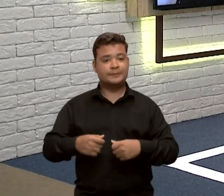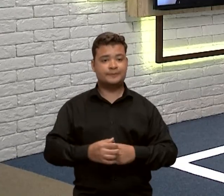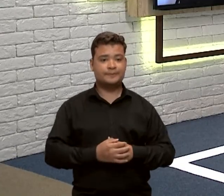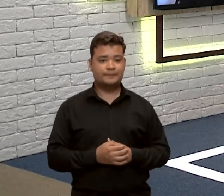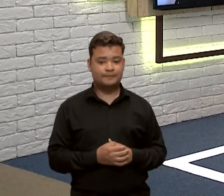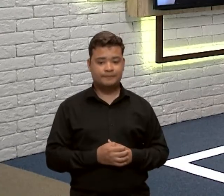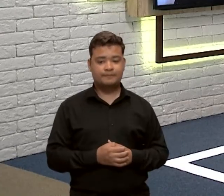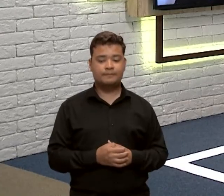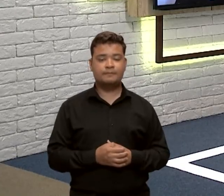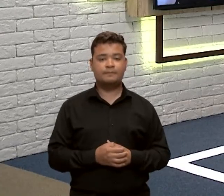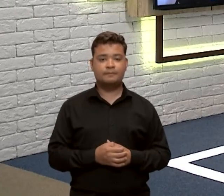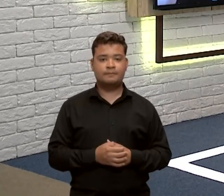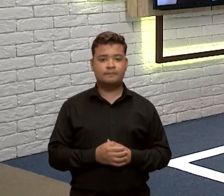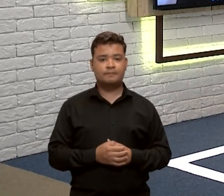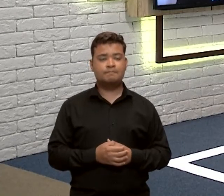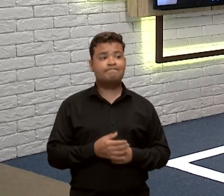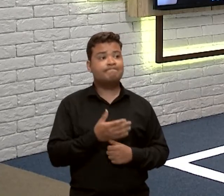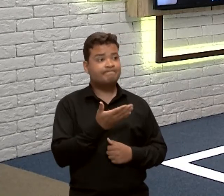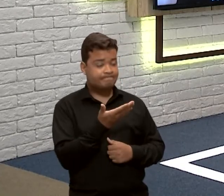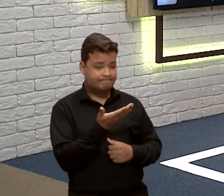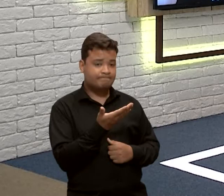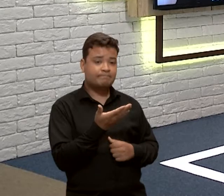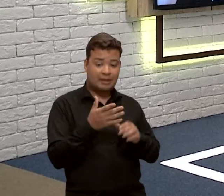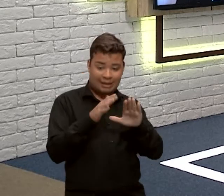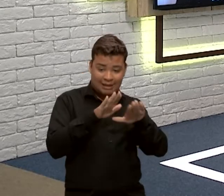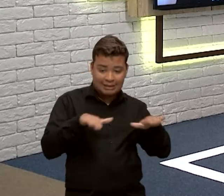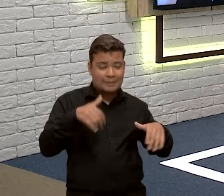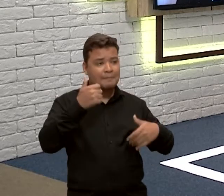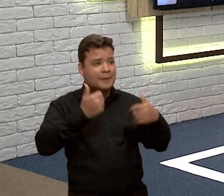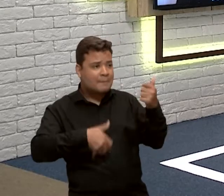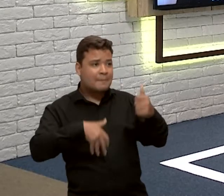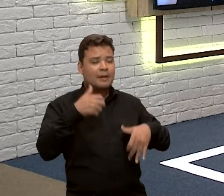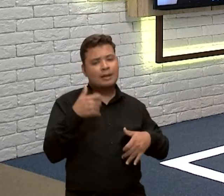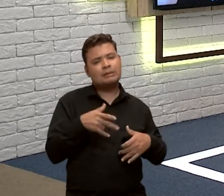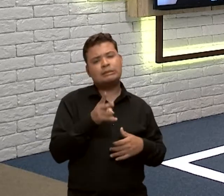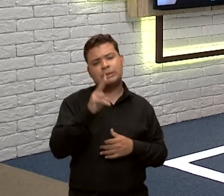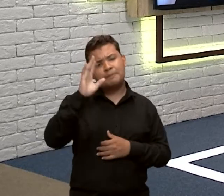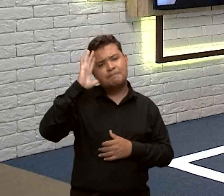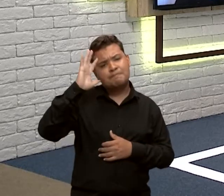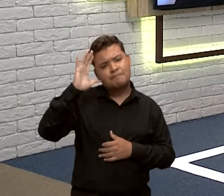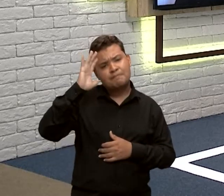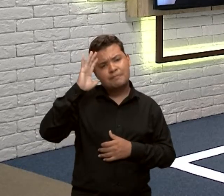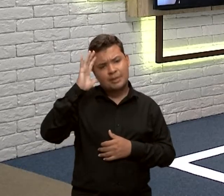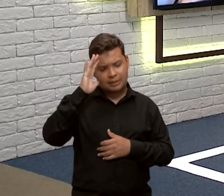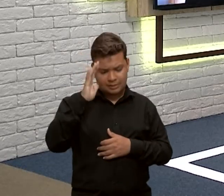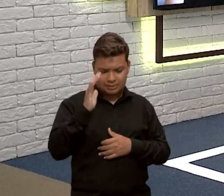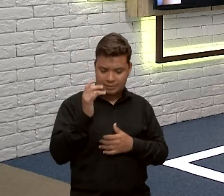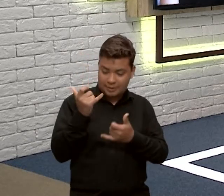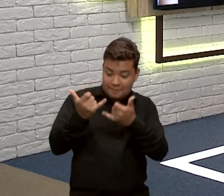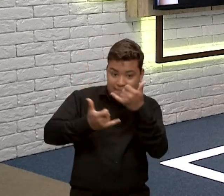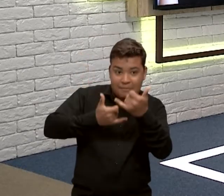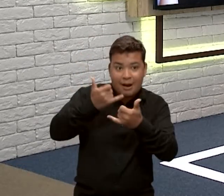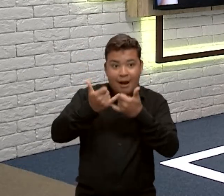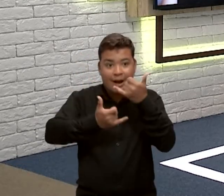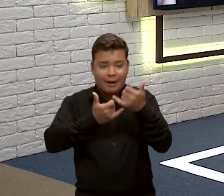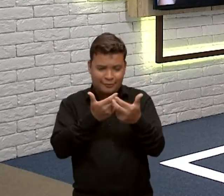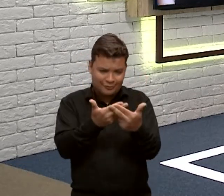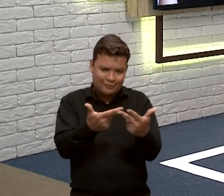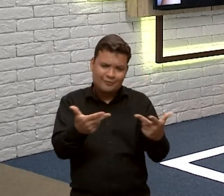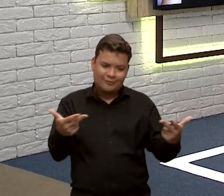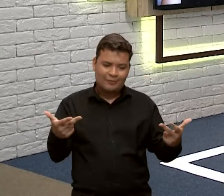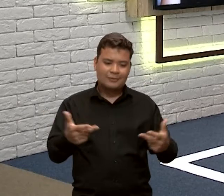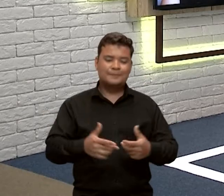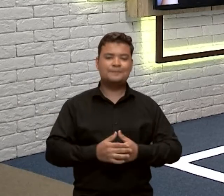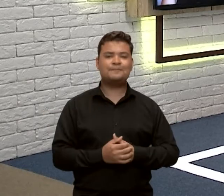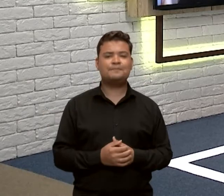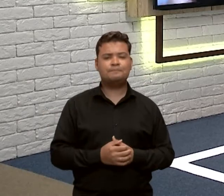Bom, Bárbara, e quando a gente fala sobre criança, é impossível não pensar em brincadeira, em jogos. Dá para a